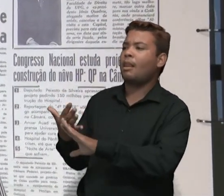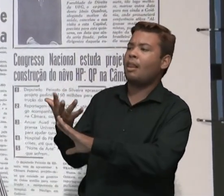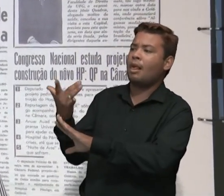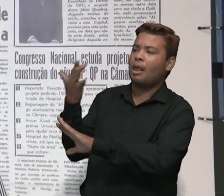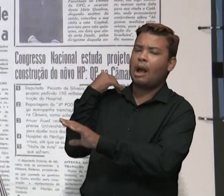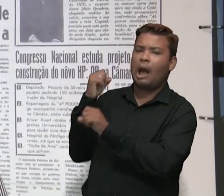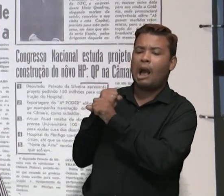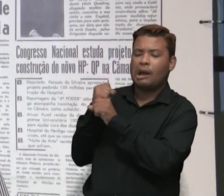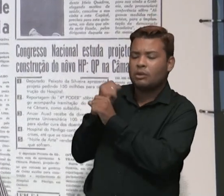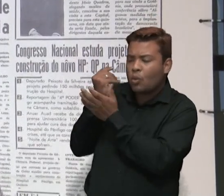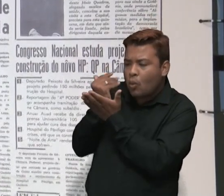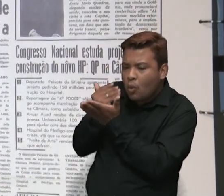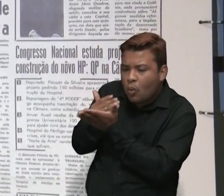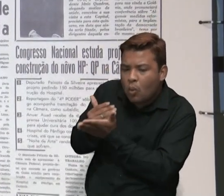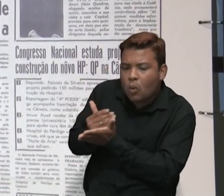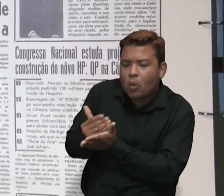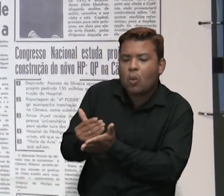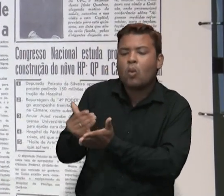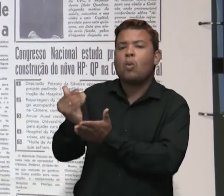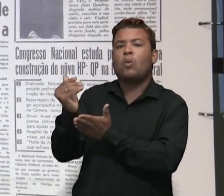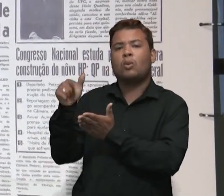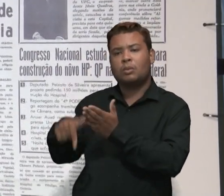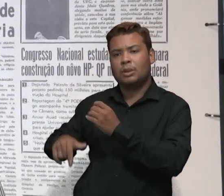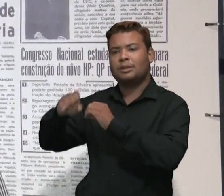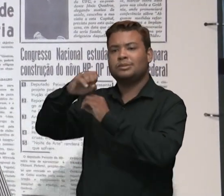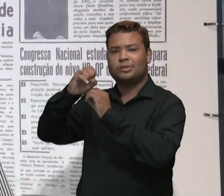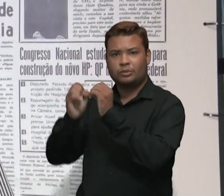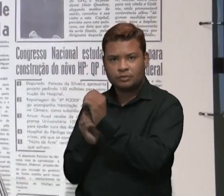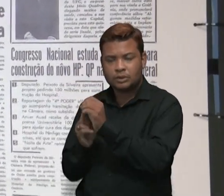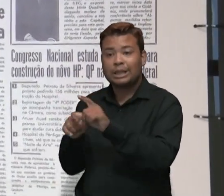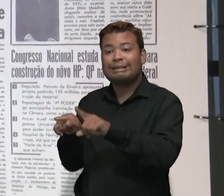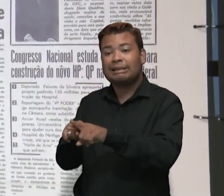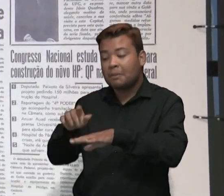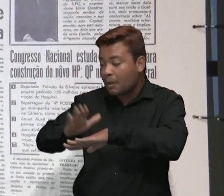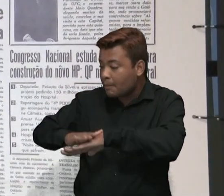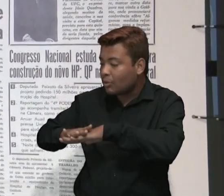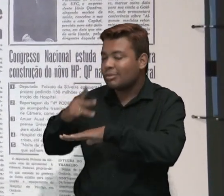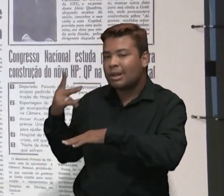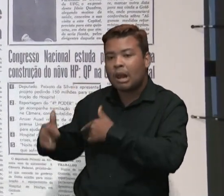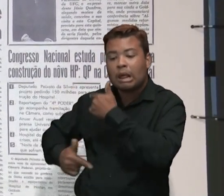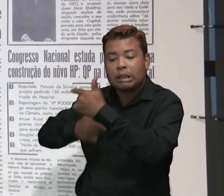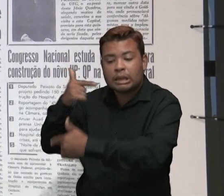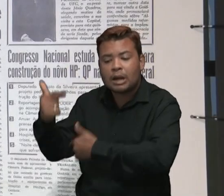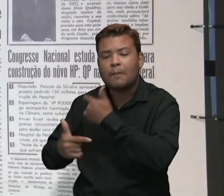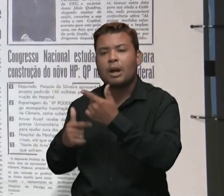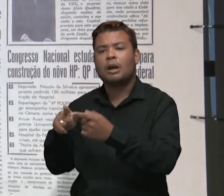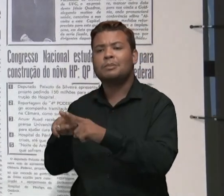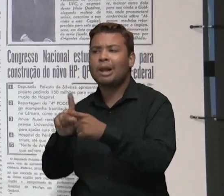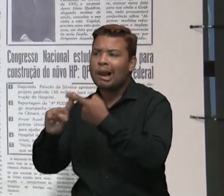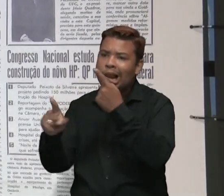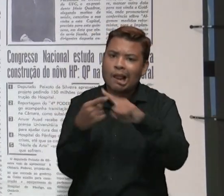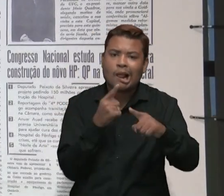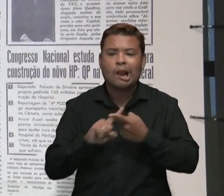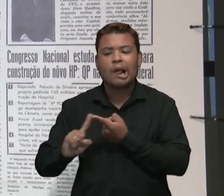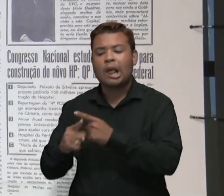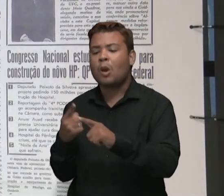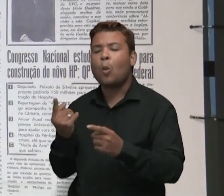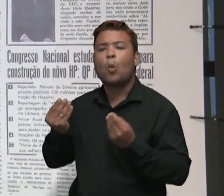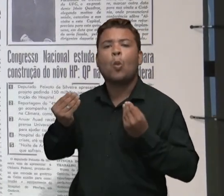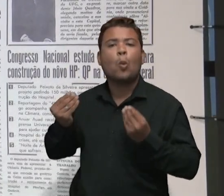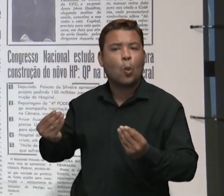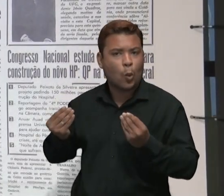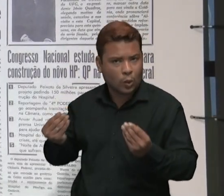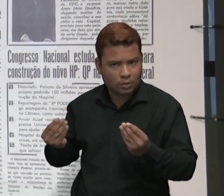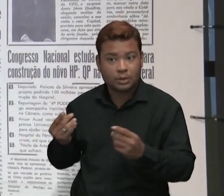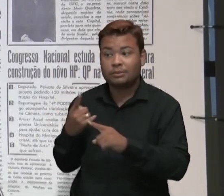anos ali do nascimento da UFG e as primeiras ações de articulação da universidade com